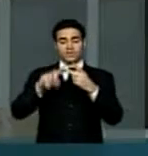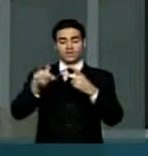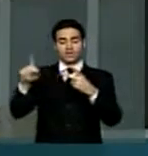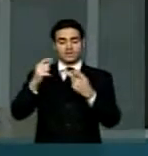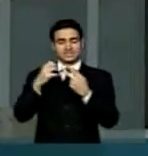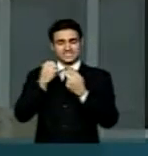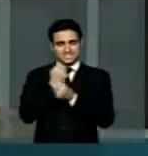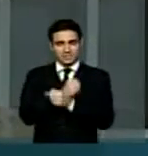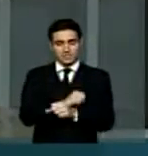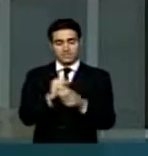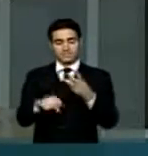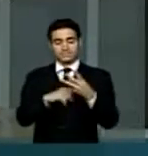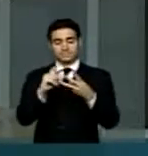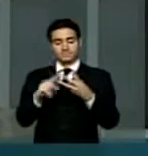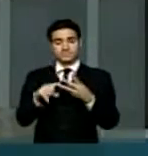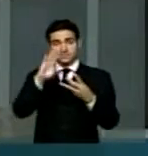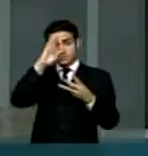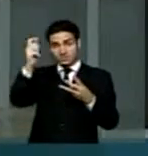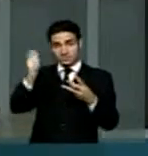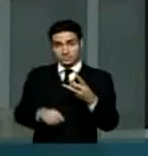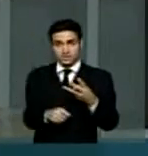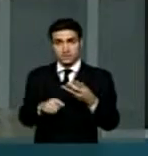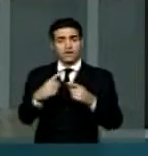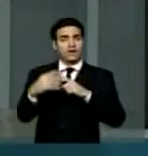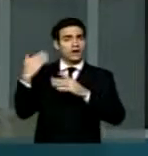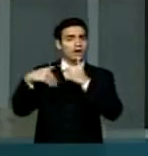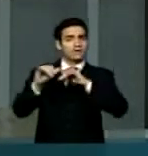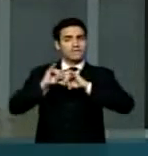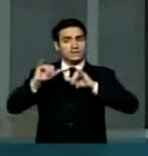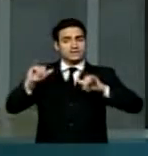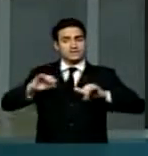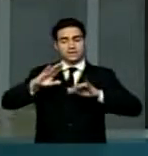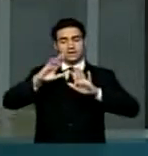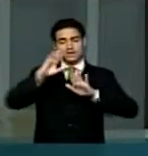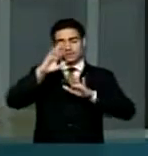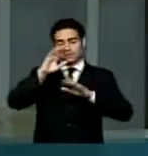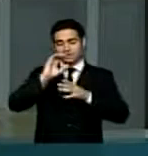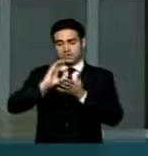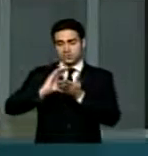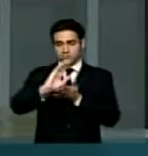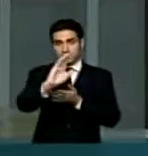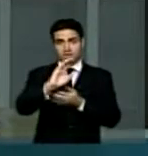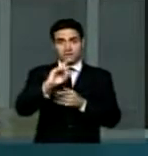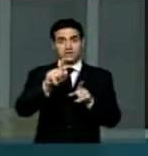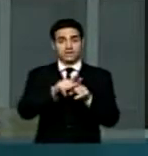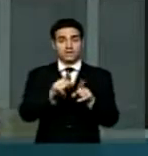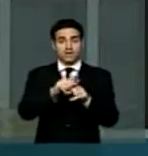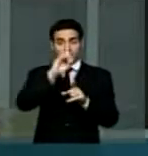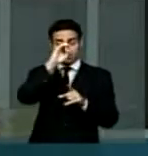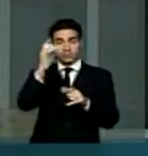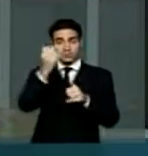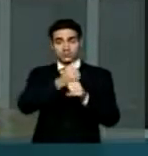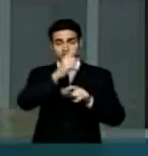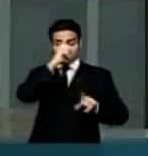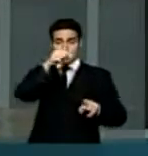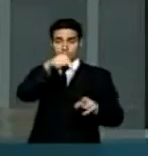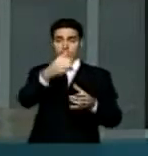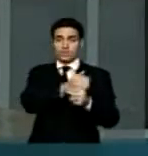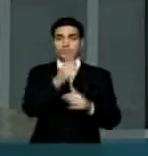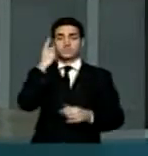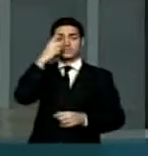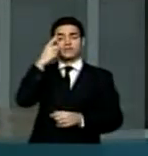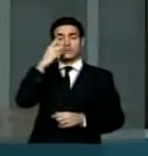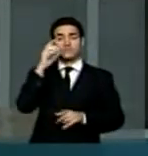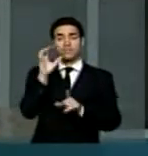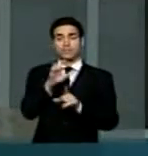porque aqueles que financiam as campanhas acabam se transformando donos dos mandatos e roubam os mandatos do povo